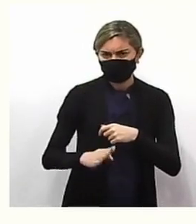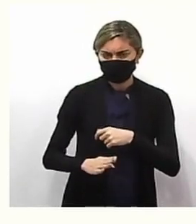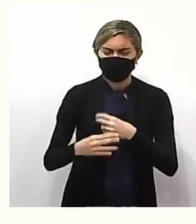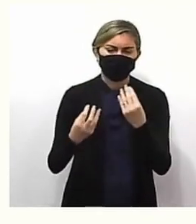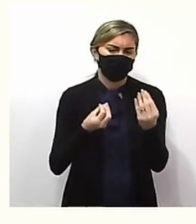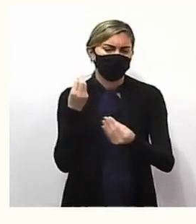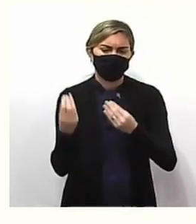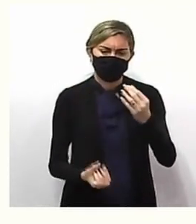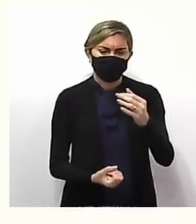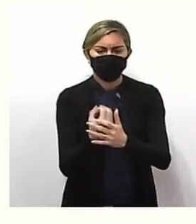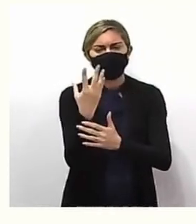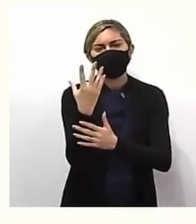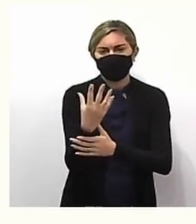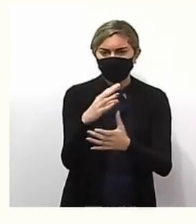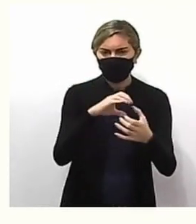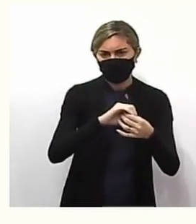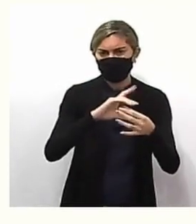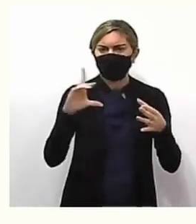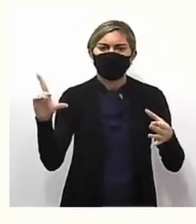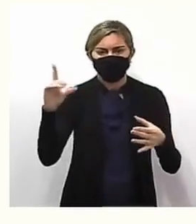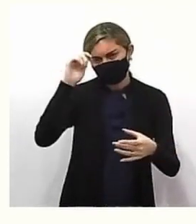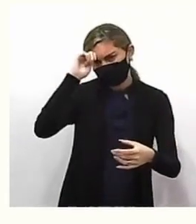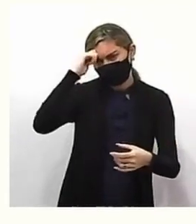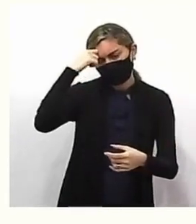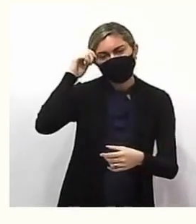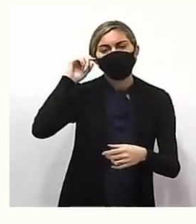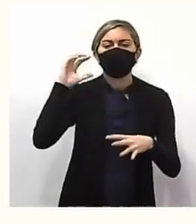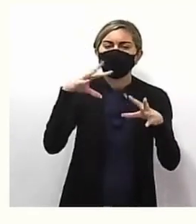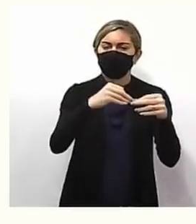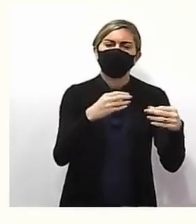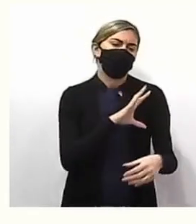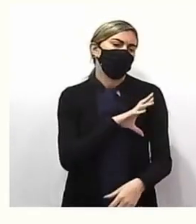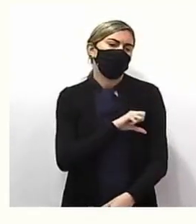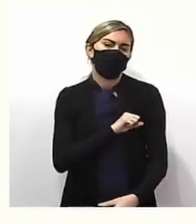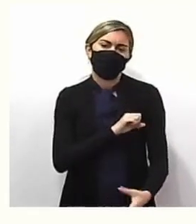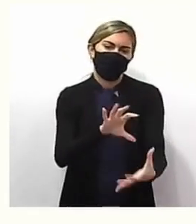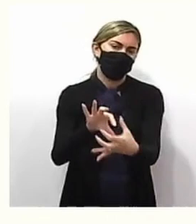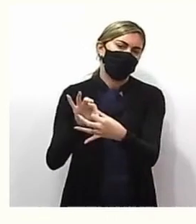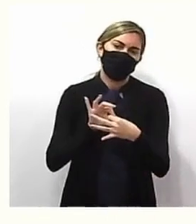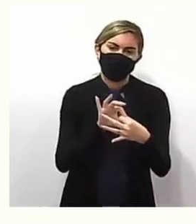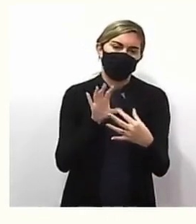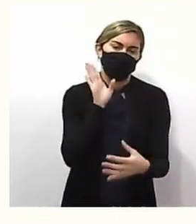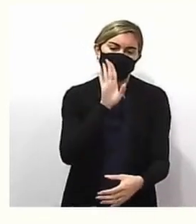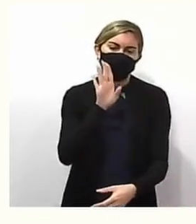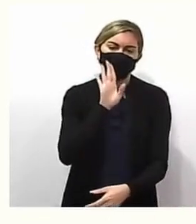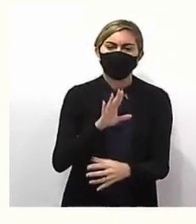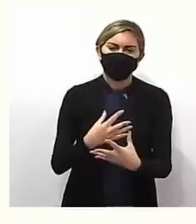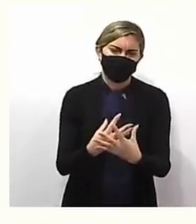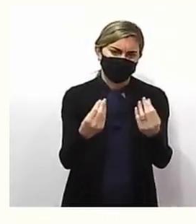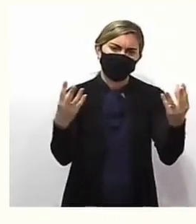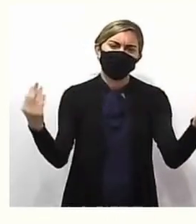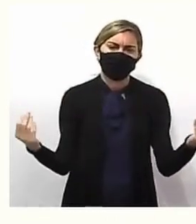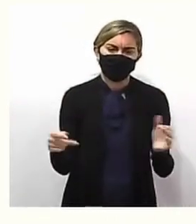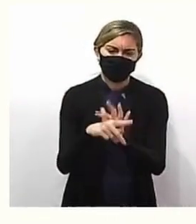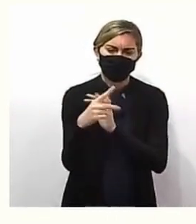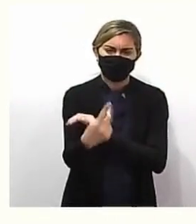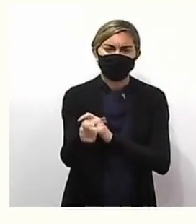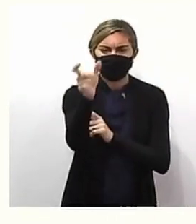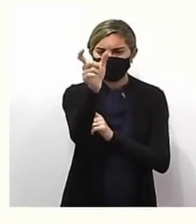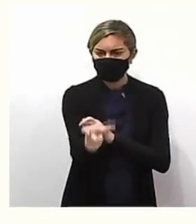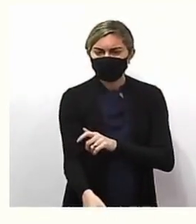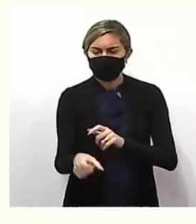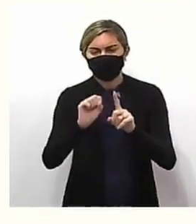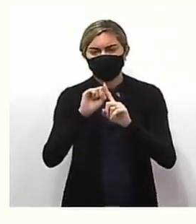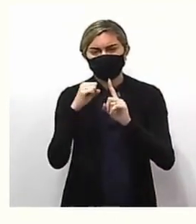como se criou esse mito da democracia racial, de que todo mundo se ama e todo mundo é legal, muitas vezes o próprio sujeito